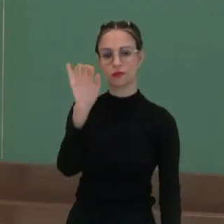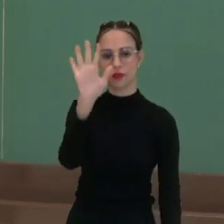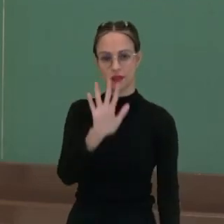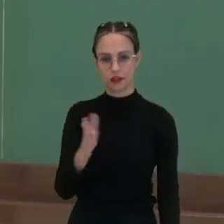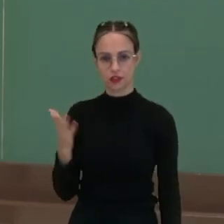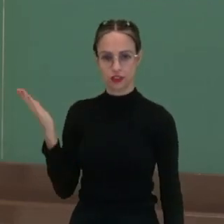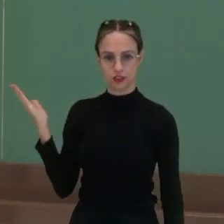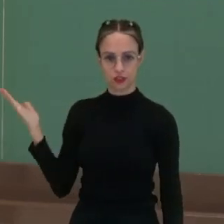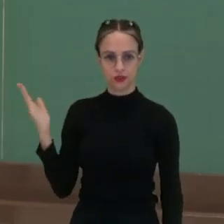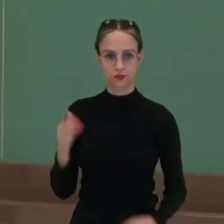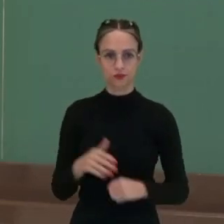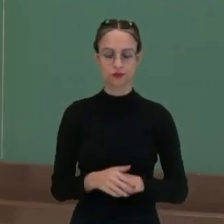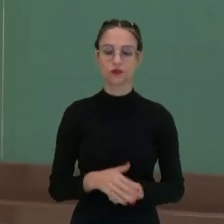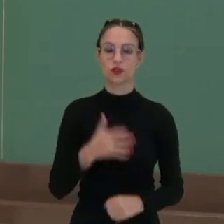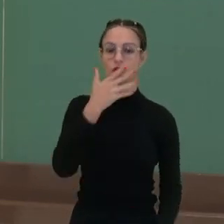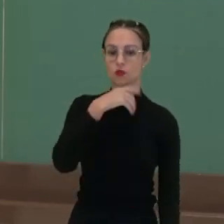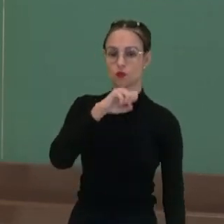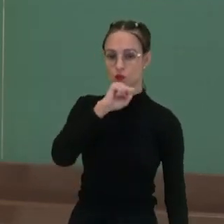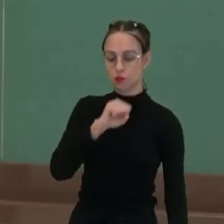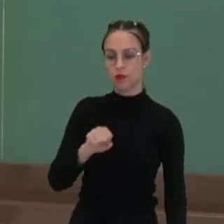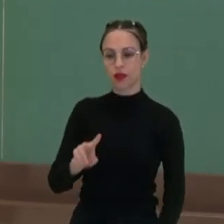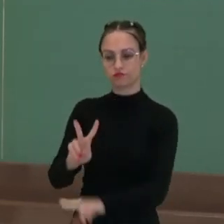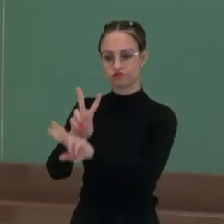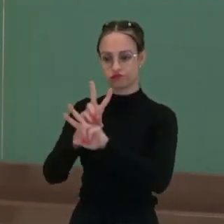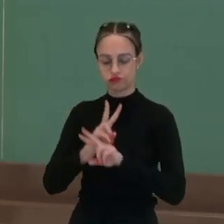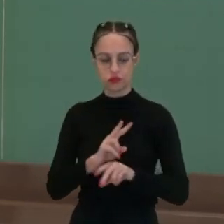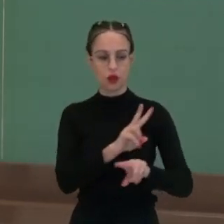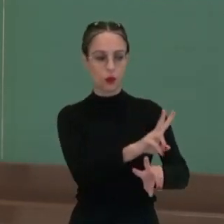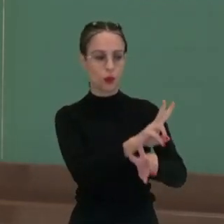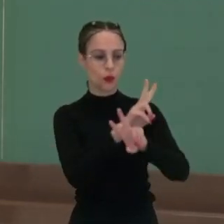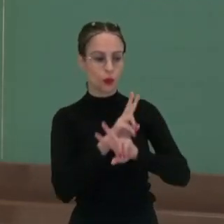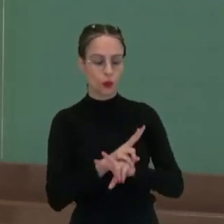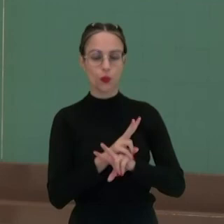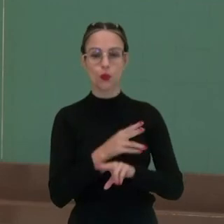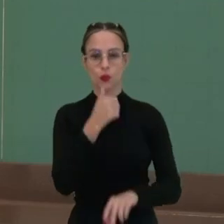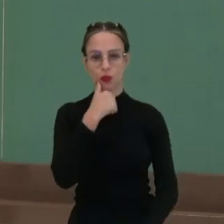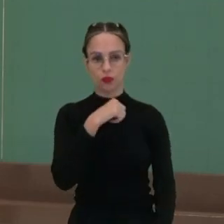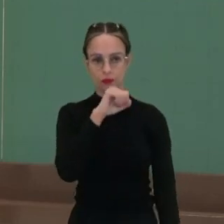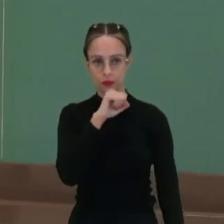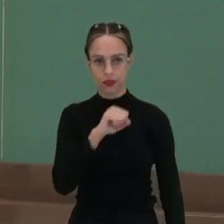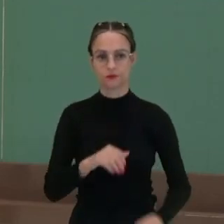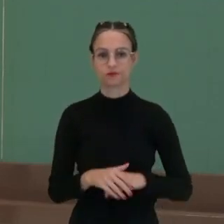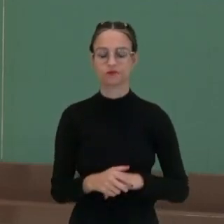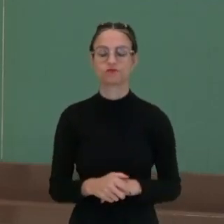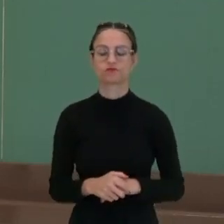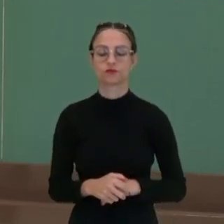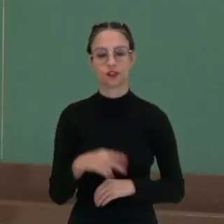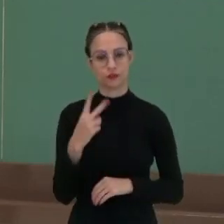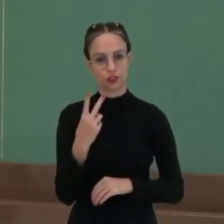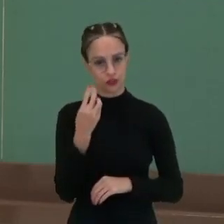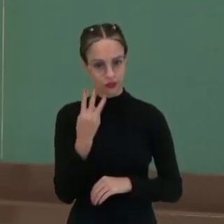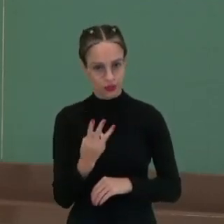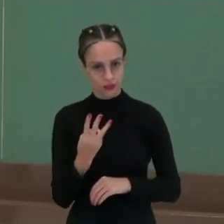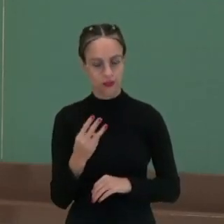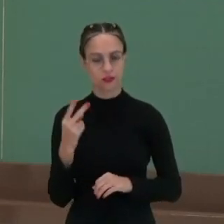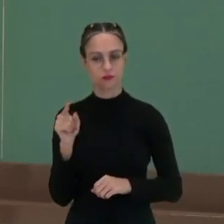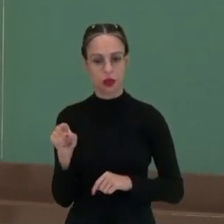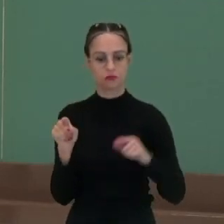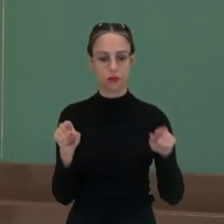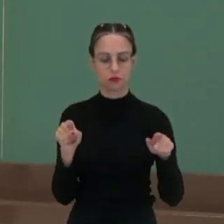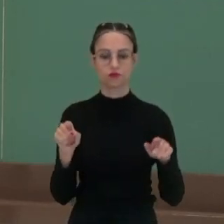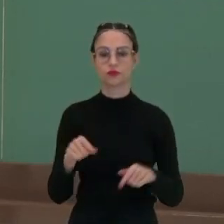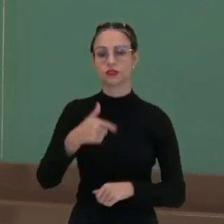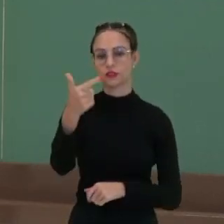vocês. Então, vem um do pai e um da mãe, 23 pares de cromossomos. Vamos para a nossa